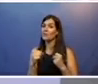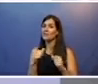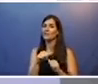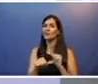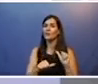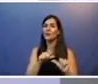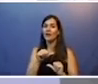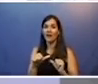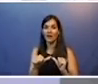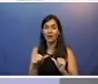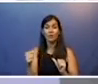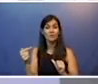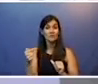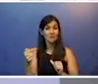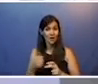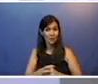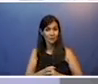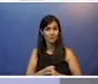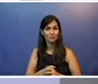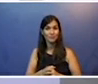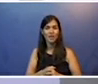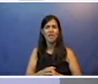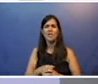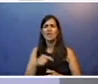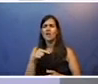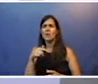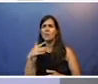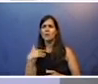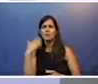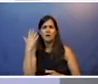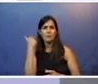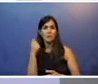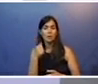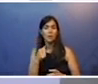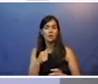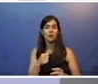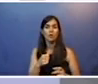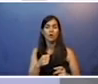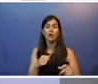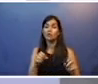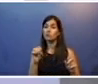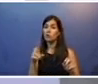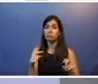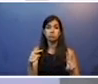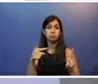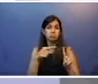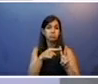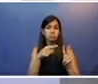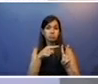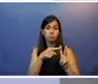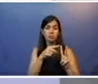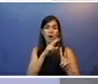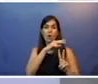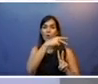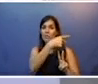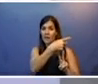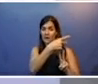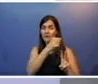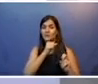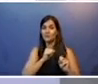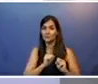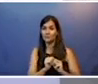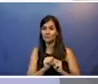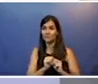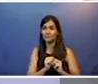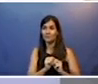sinal. Para eu achar o valor de x, eu extraio a raiz quadrada dos dois lados, porque ele está elevado ao quadrado.